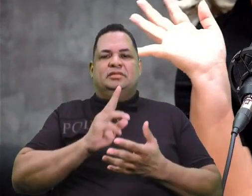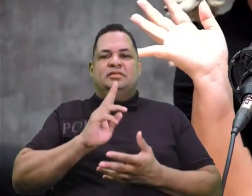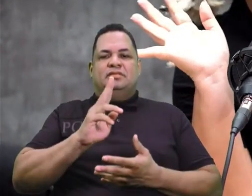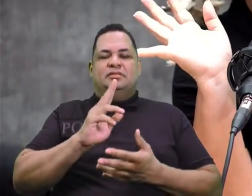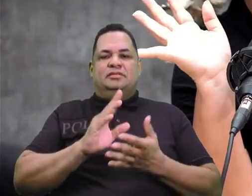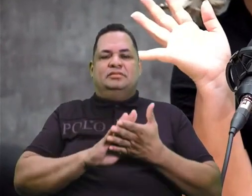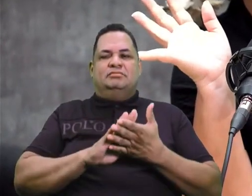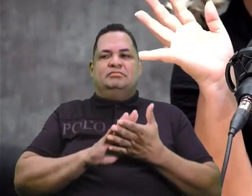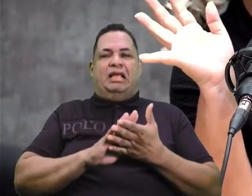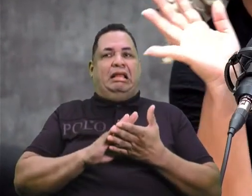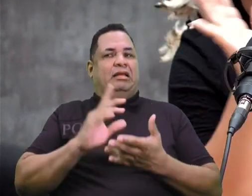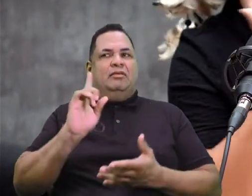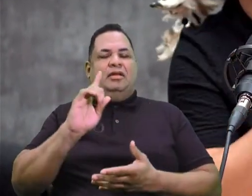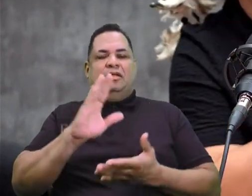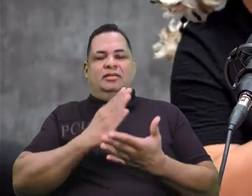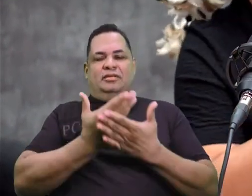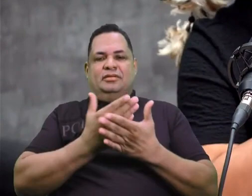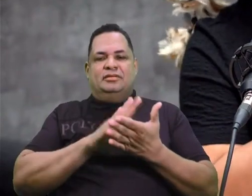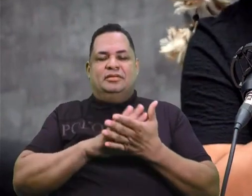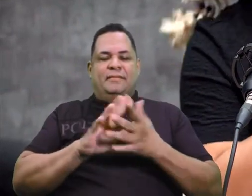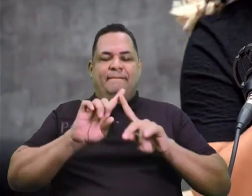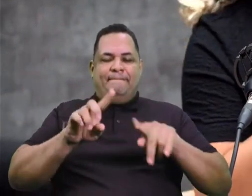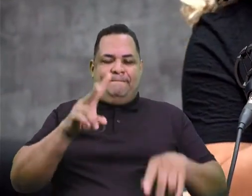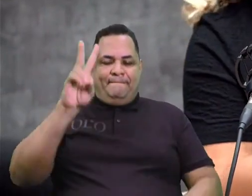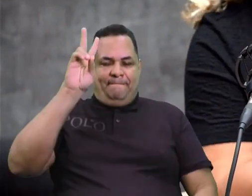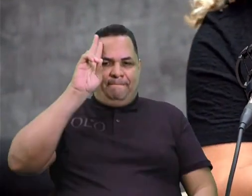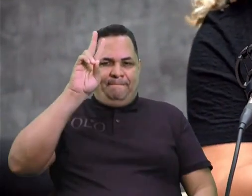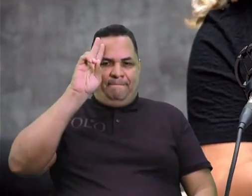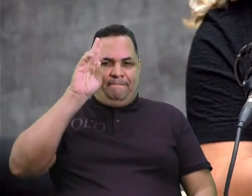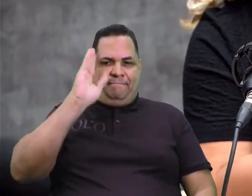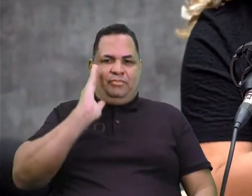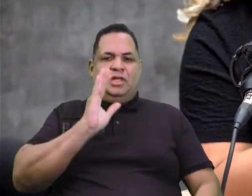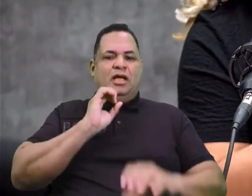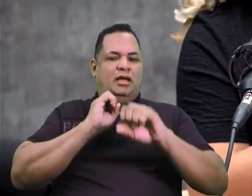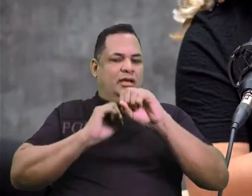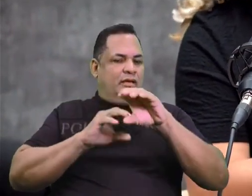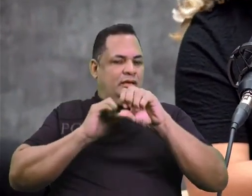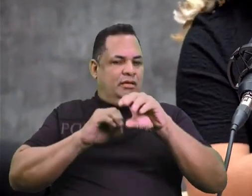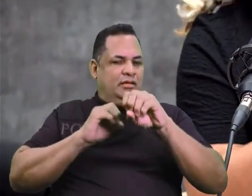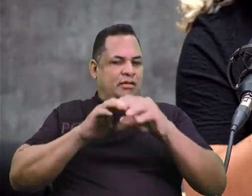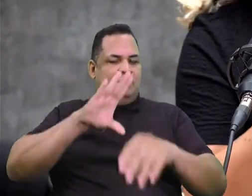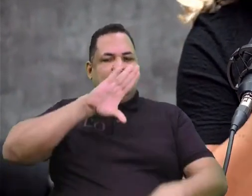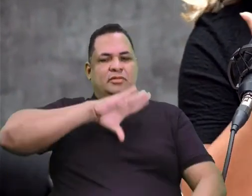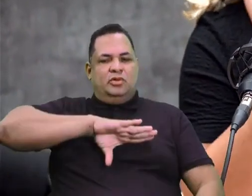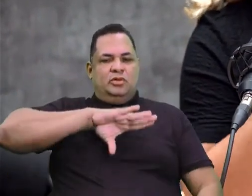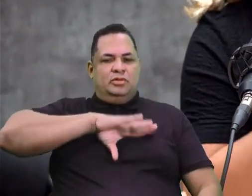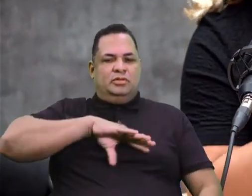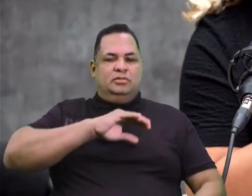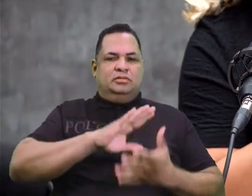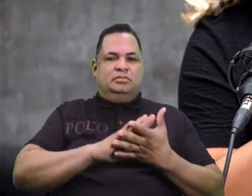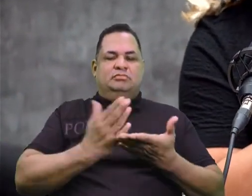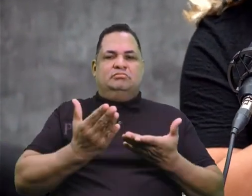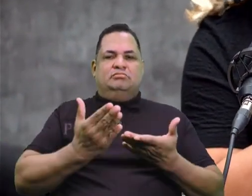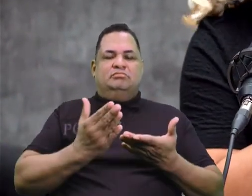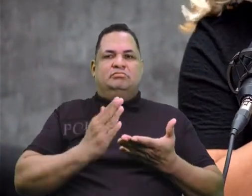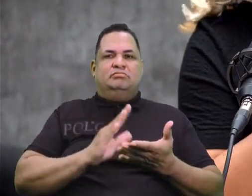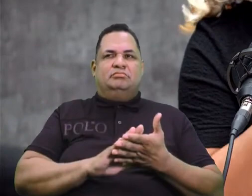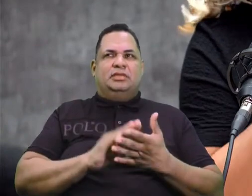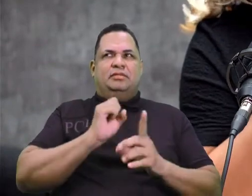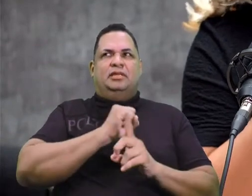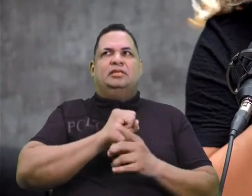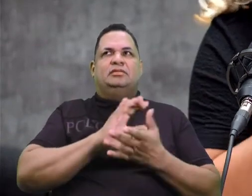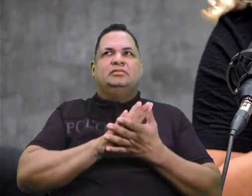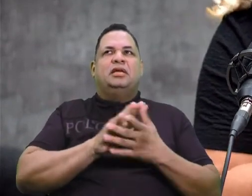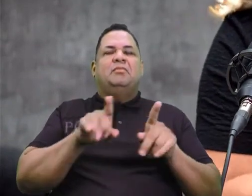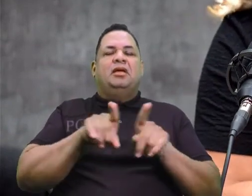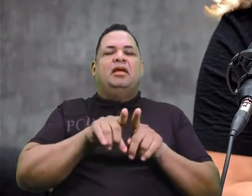que não se considerou intérprete, mas eu me lembro que ela já dava aula de língua portuguesa e outras áreas também, que eu me lembro, acho que sociologia e